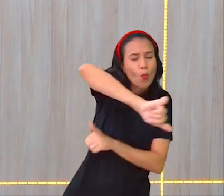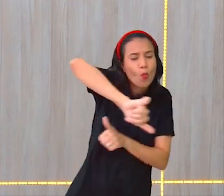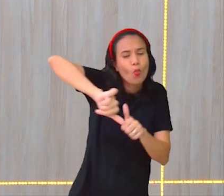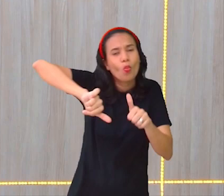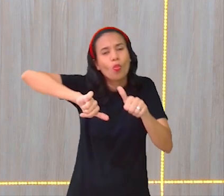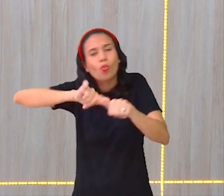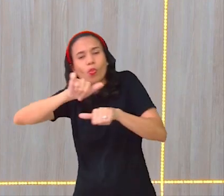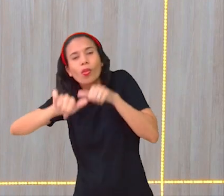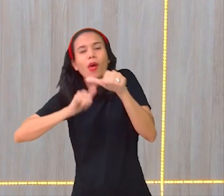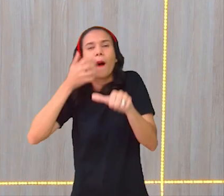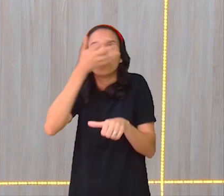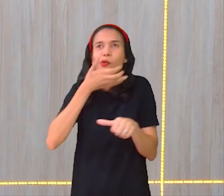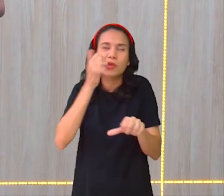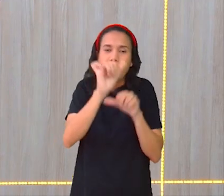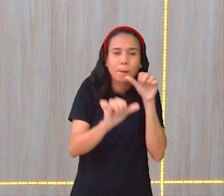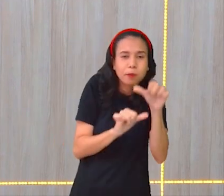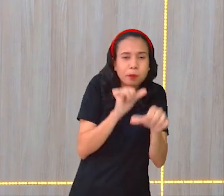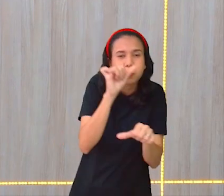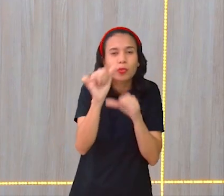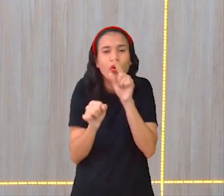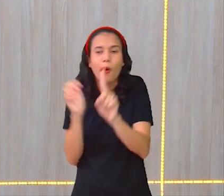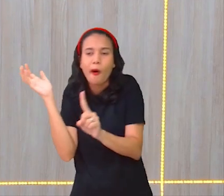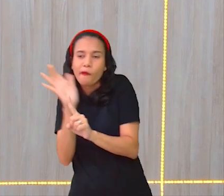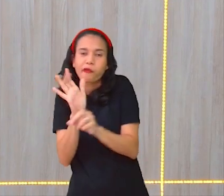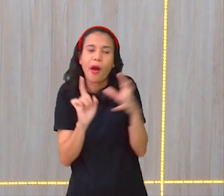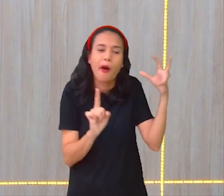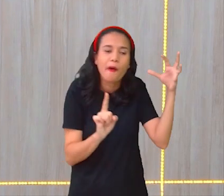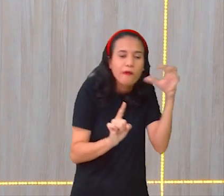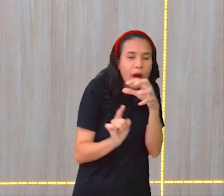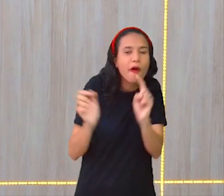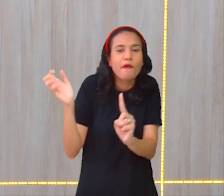a musicalidade foi mudando, foi sofrendo influências. Hoje,